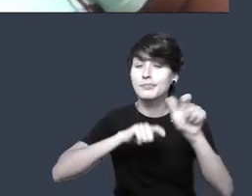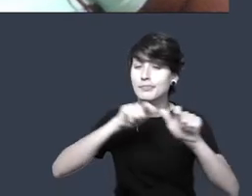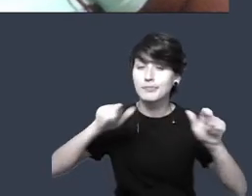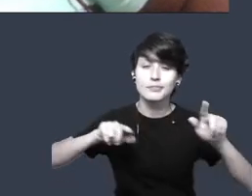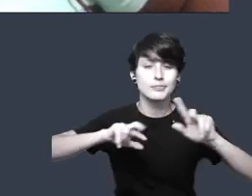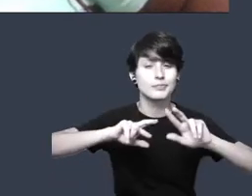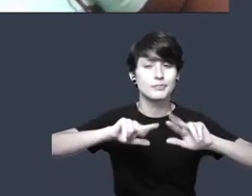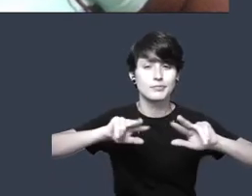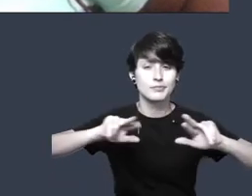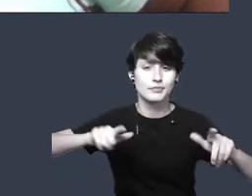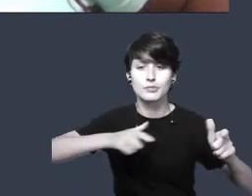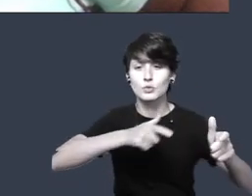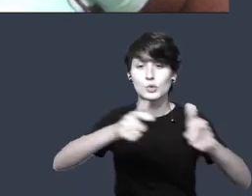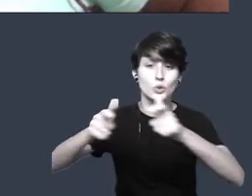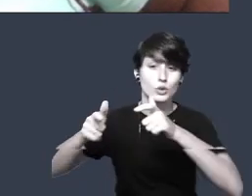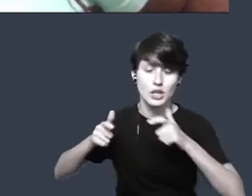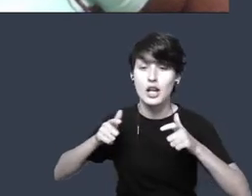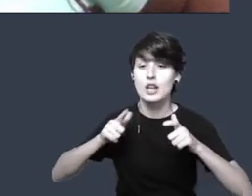de vários lugares e